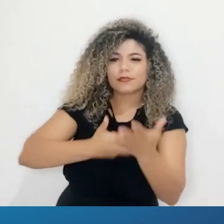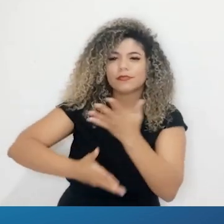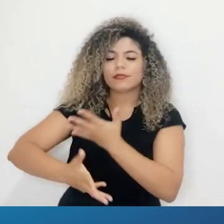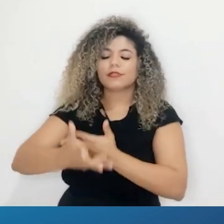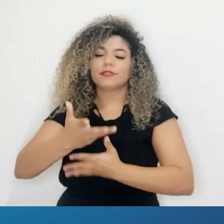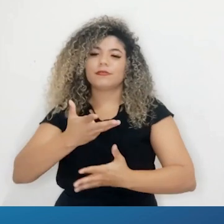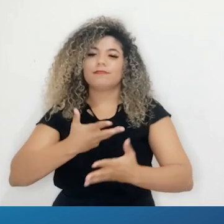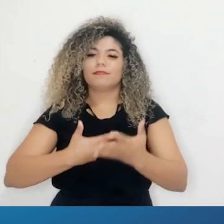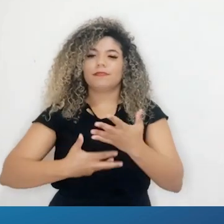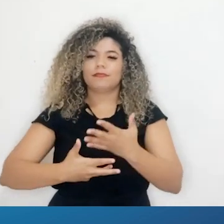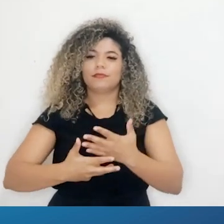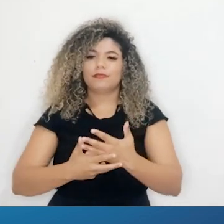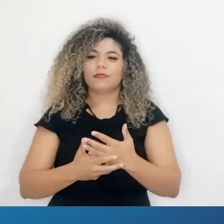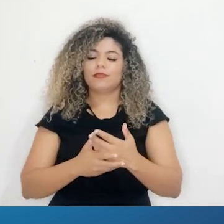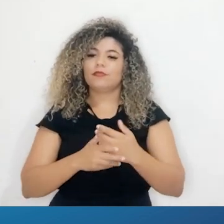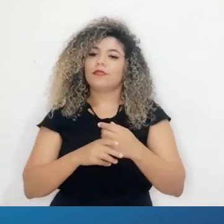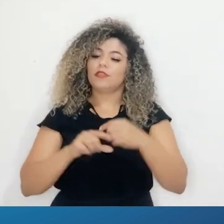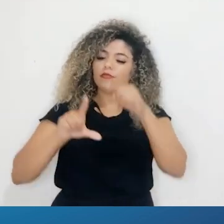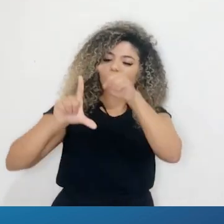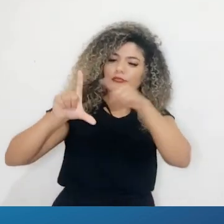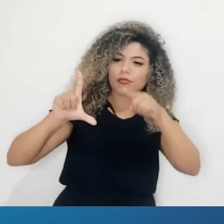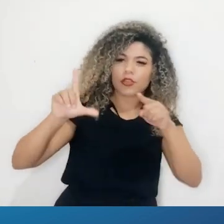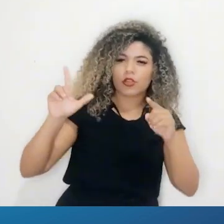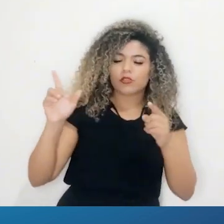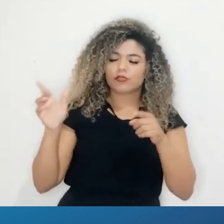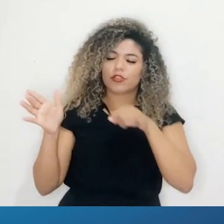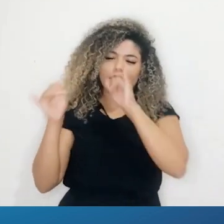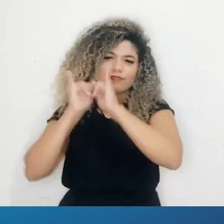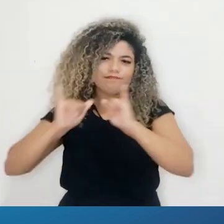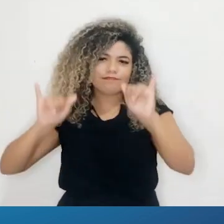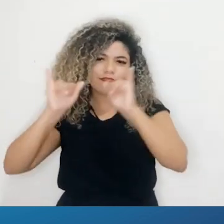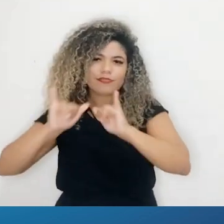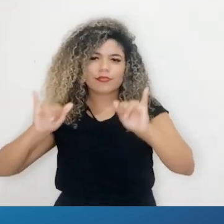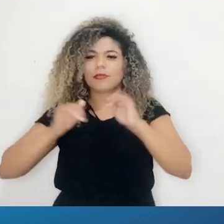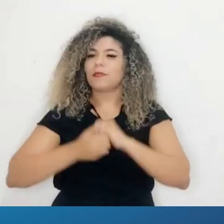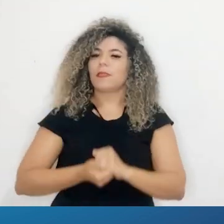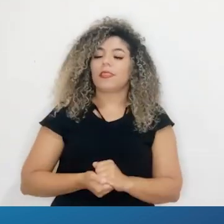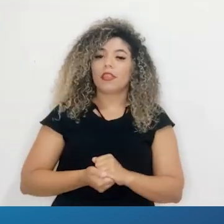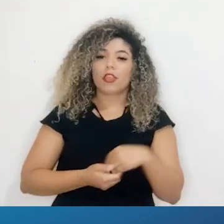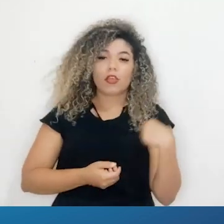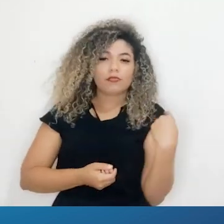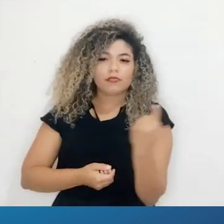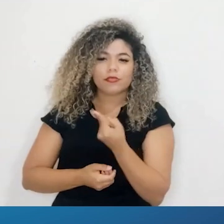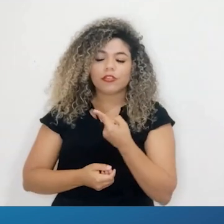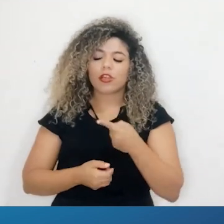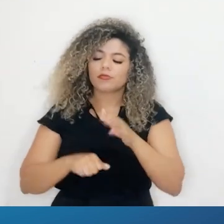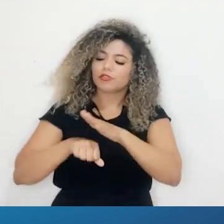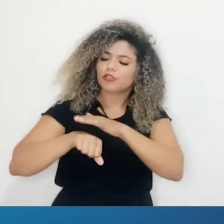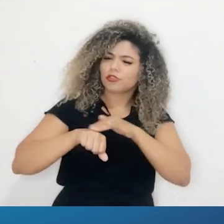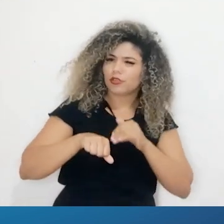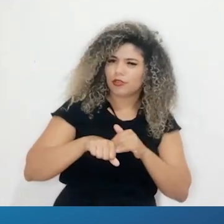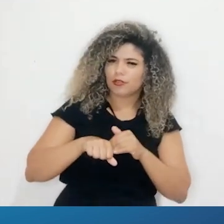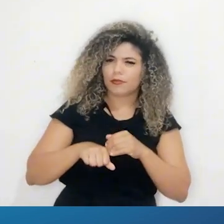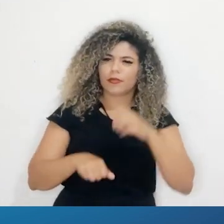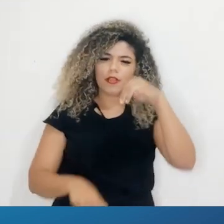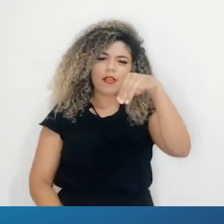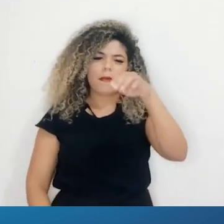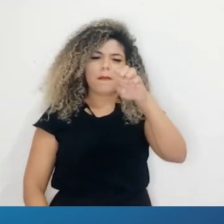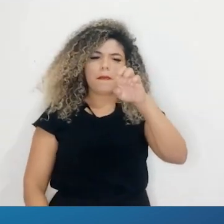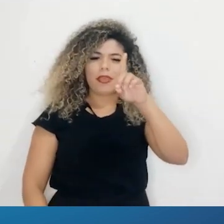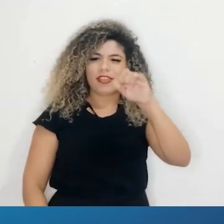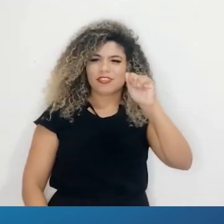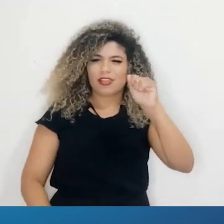intuitivamente com a amplitude de conjunto de dados vamos conferir o que nós vamos chamar de média